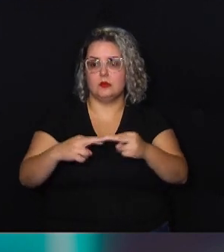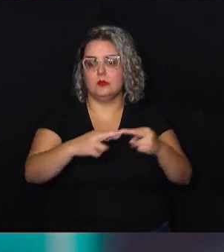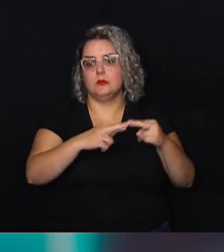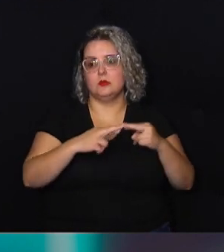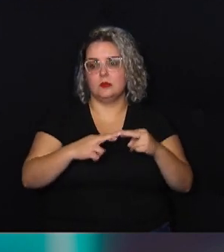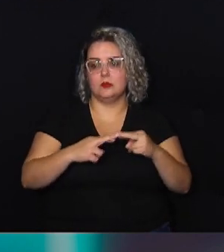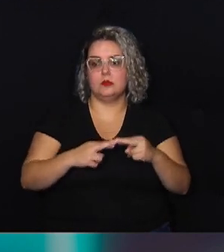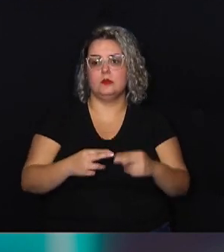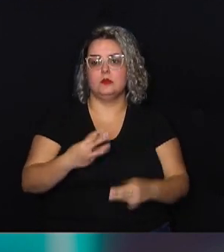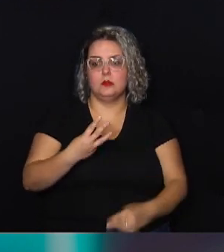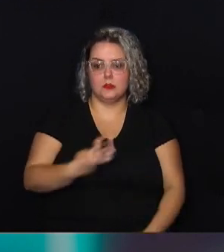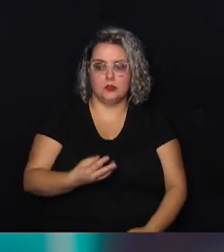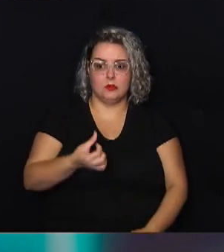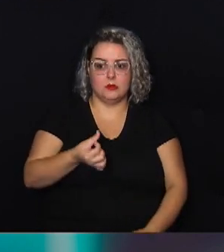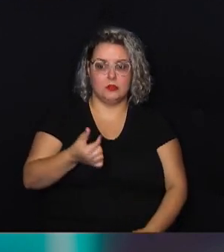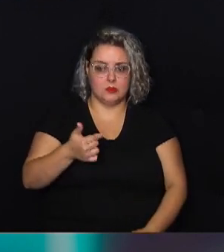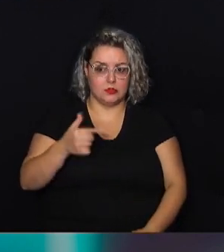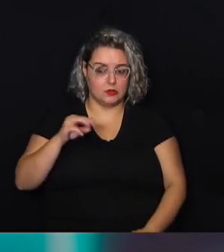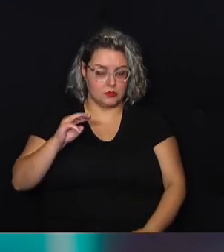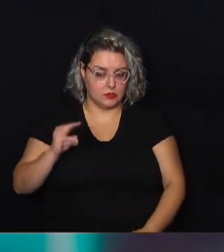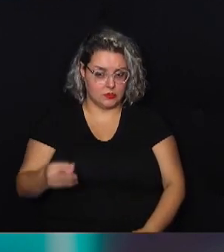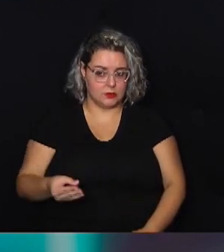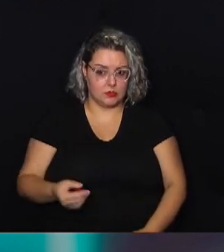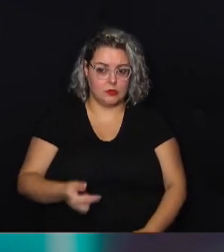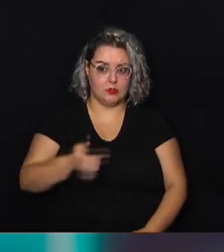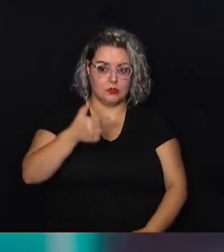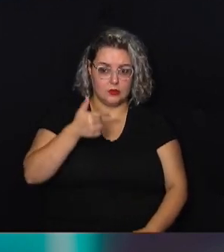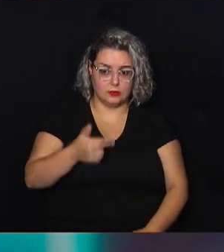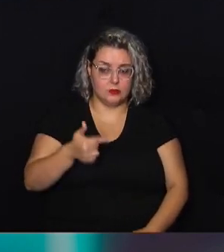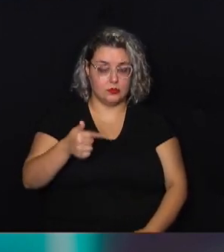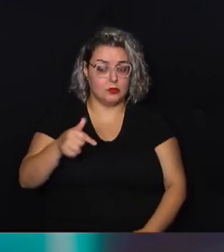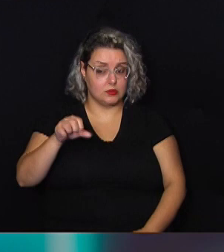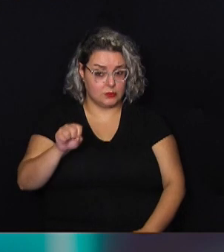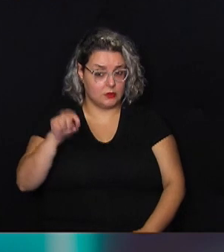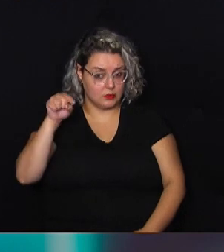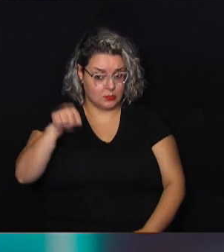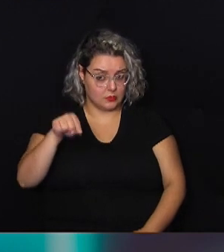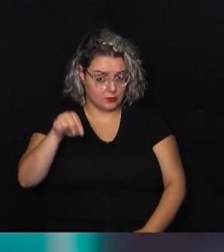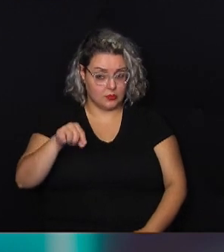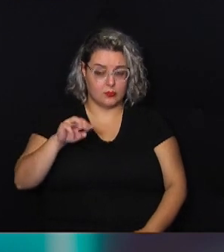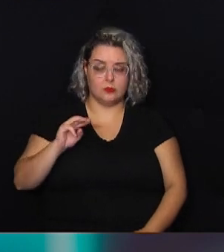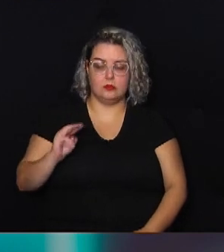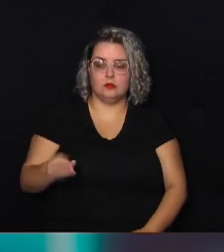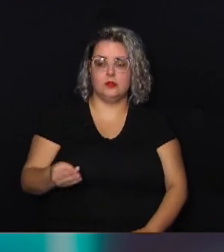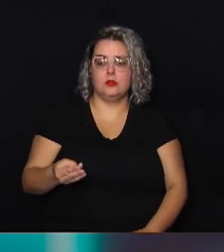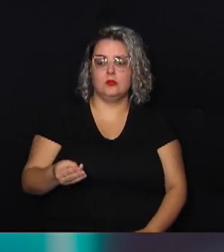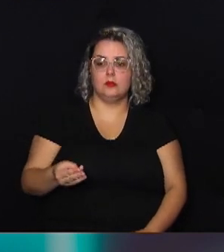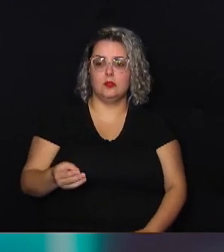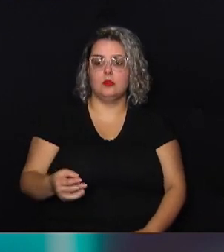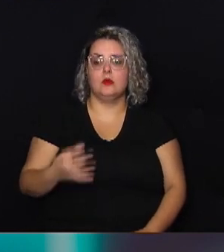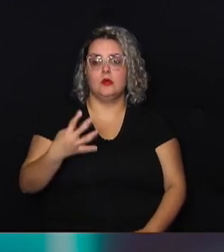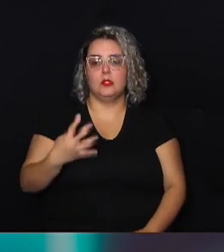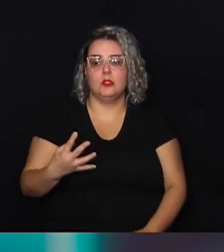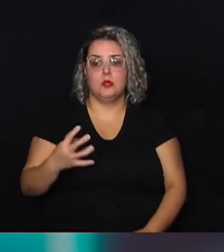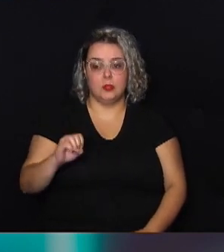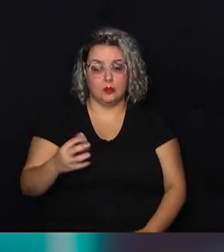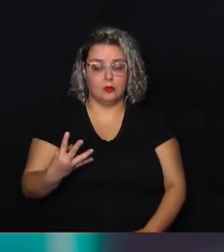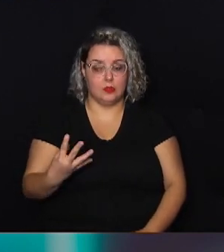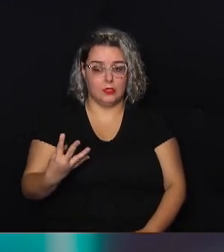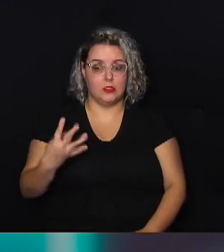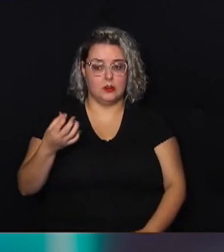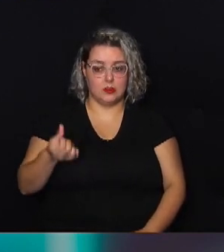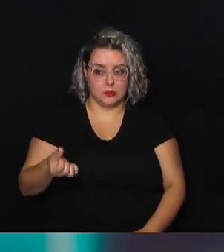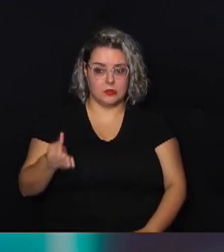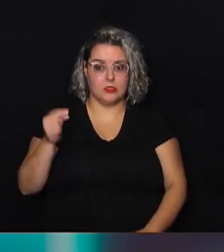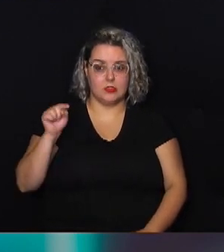Desses 362 milhões, 278 milhões e 46 mil reais são de